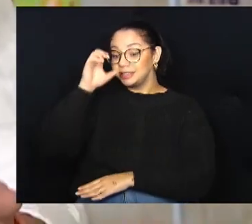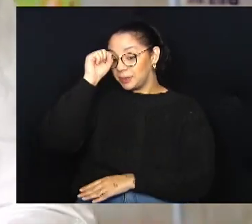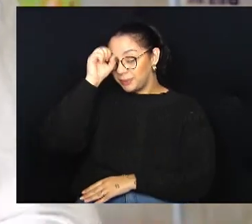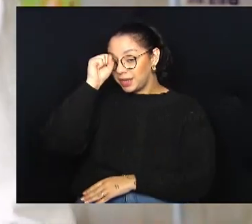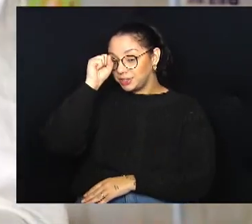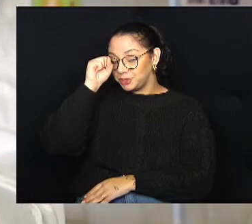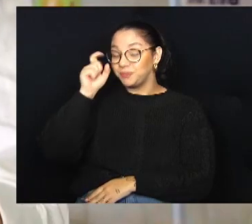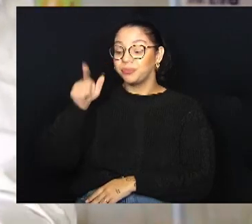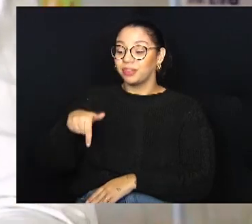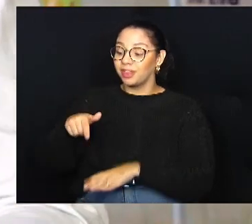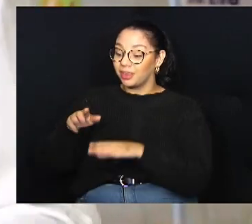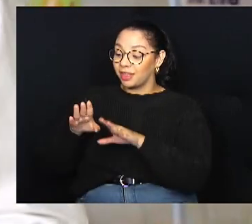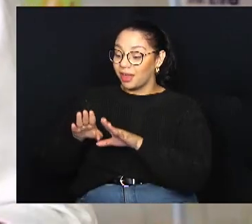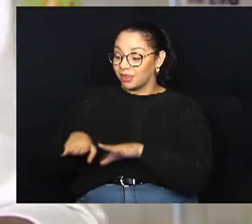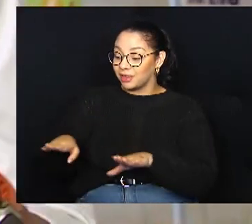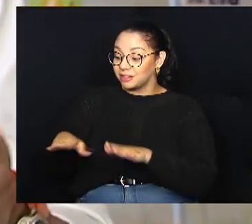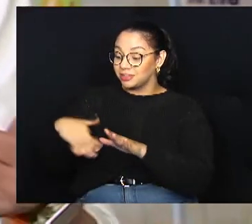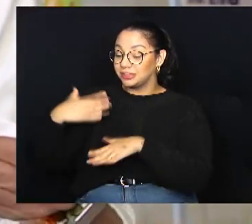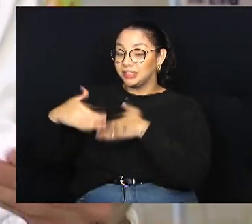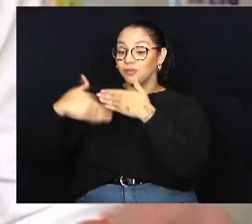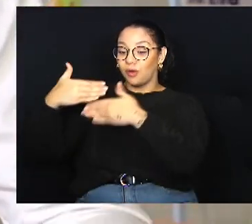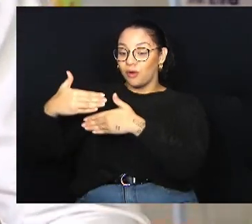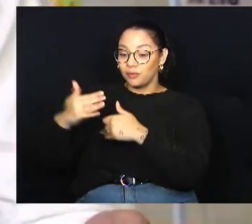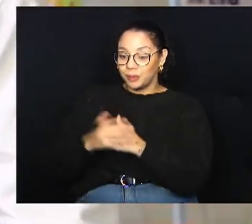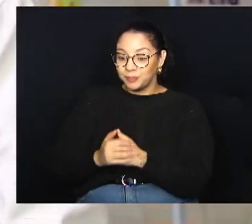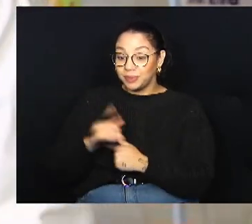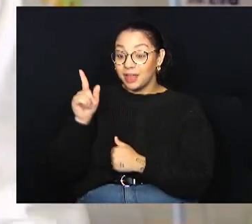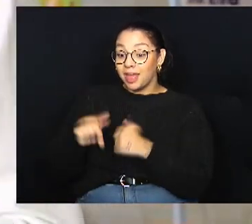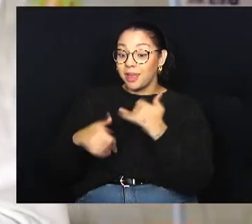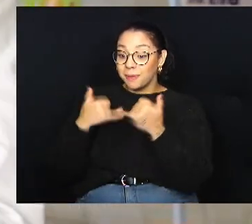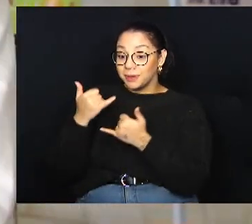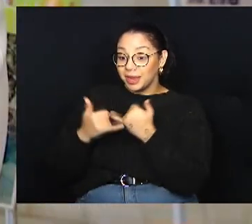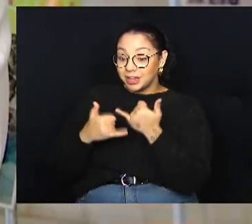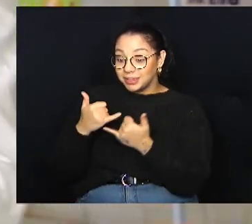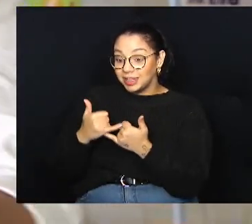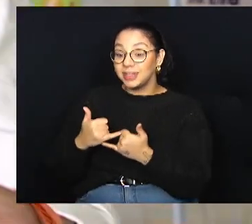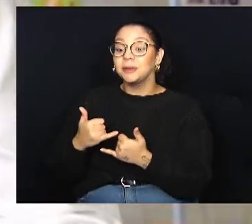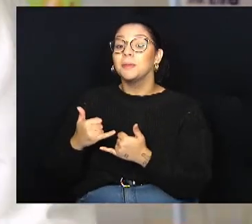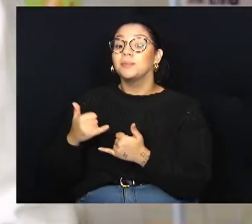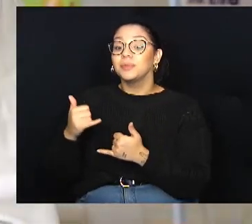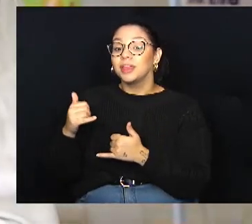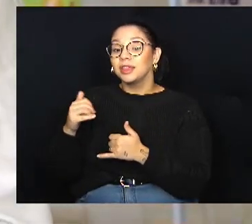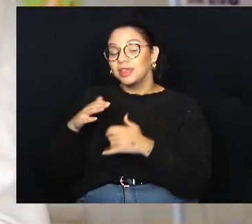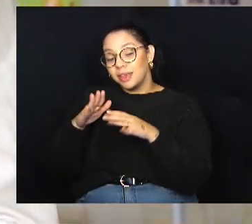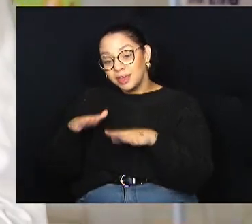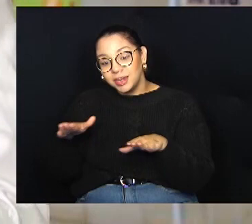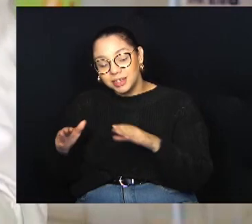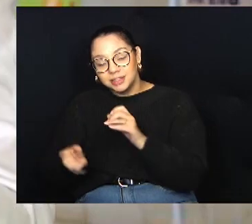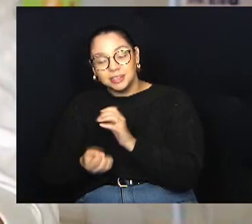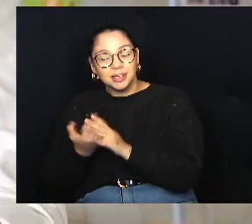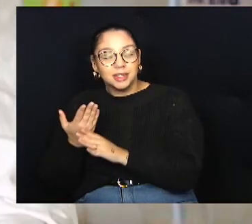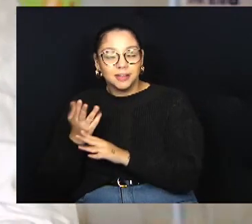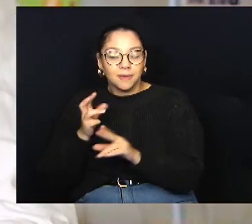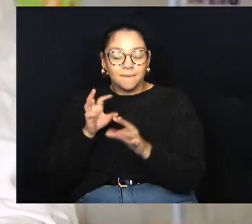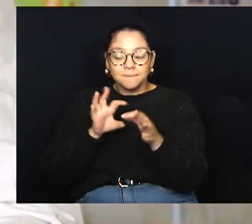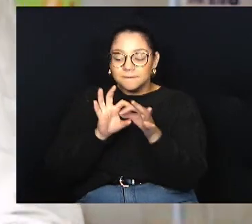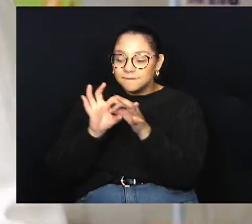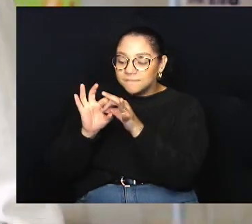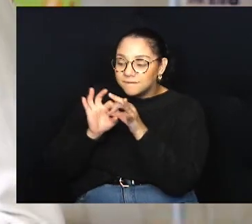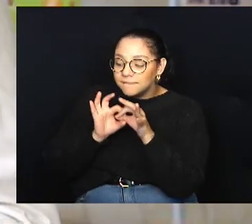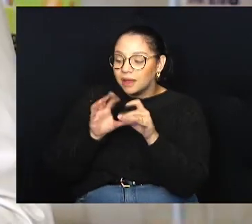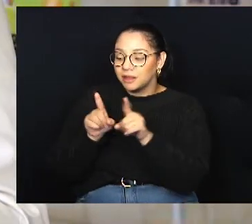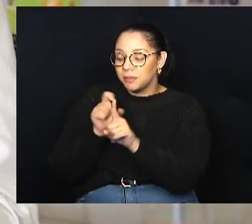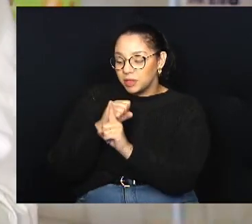das brincadeiras que ela se desenvolve, é através das brincadeiras que ela cria os laços, as relações socioemocionais